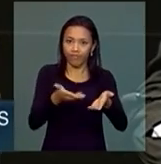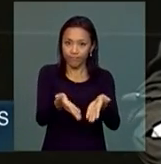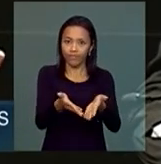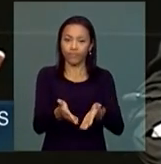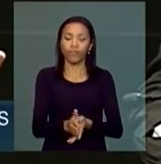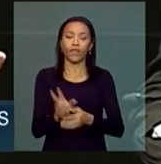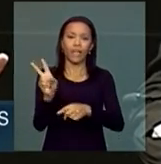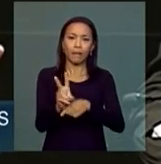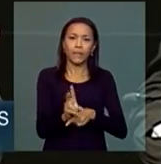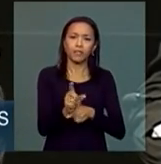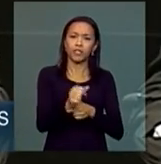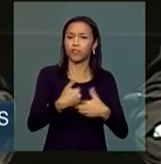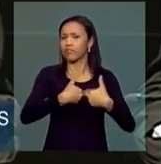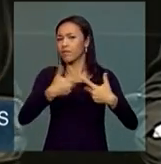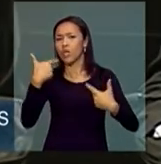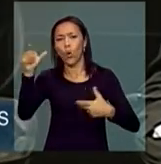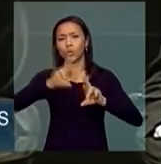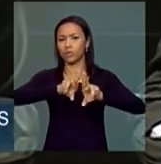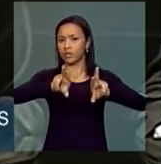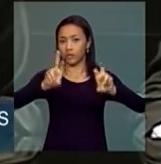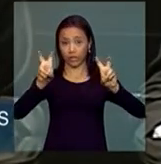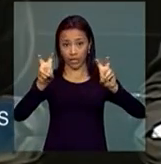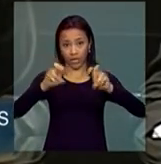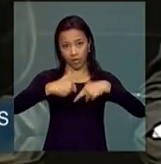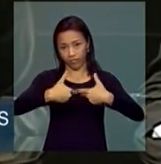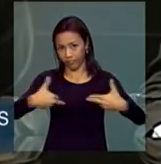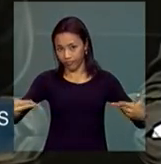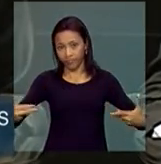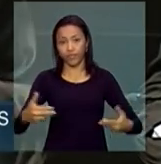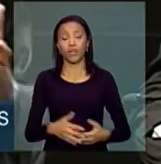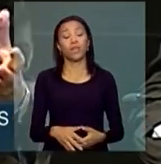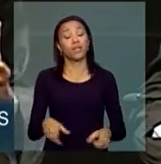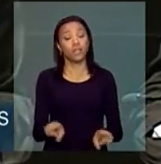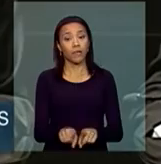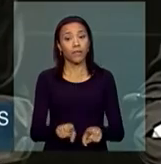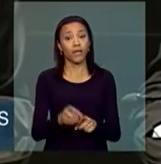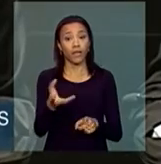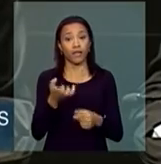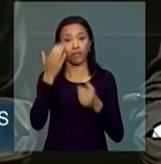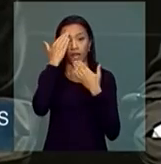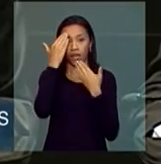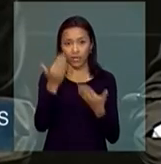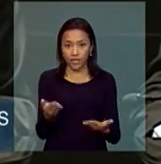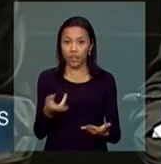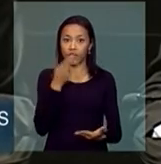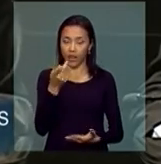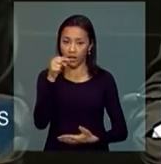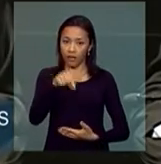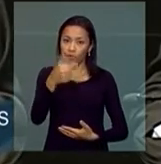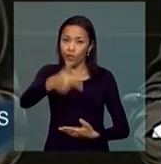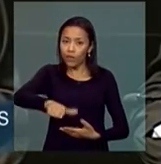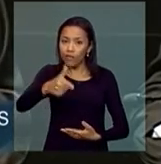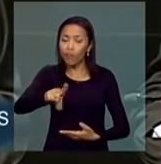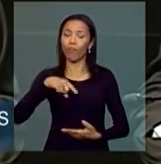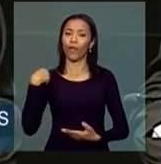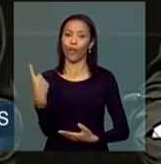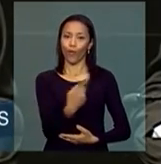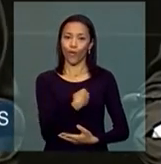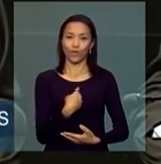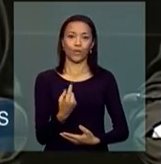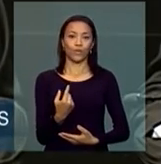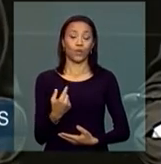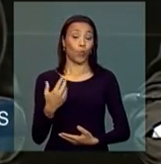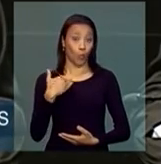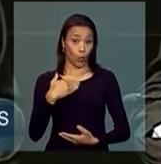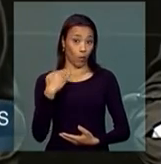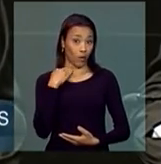E isso é muito importante. Aí eu queria destacar e agradecer mais uma vez e registrar também e dizer que para nós, o Banco do Brasil,